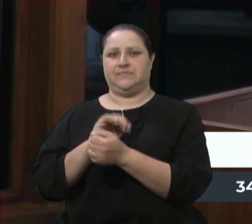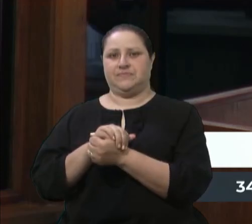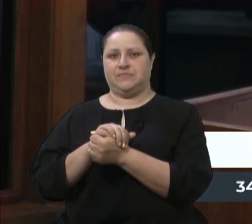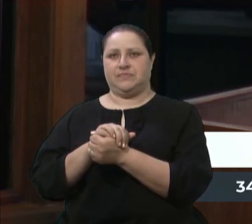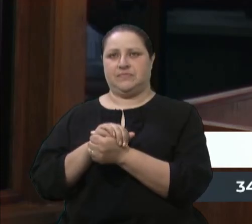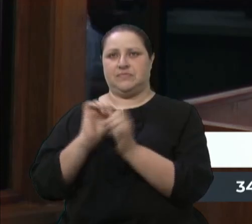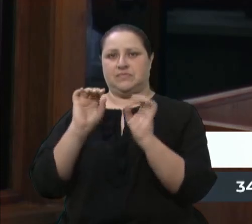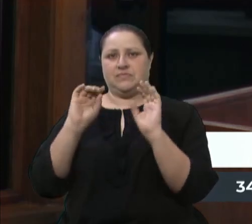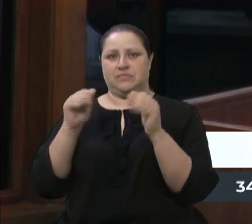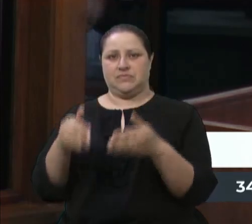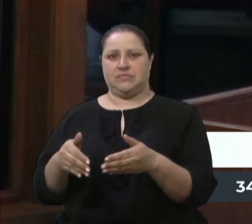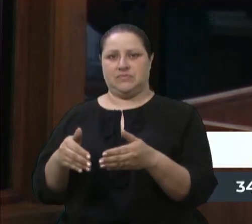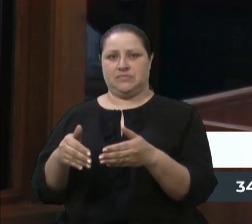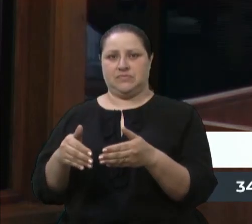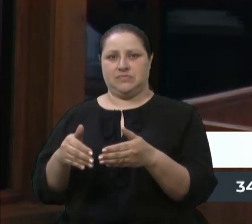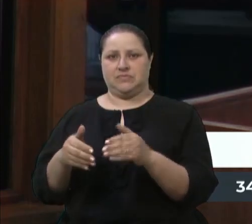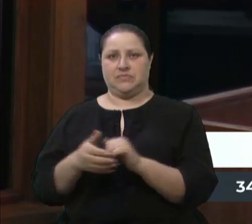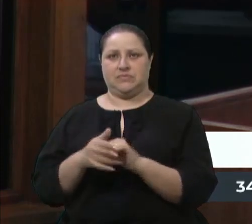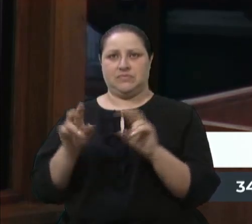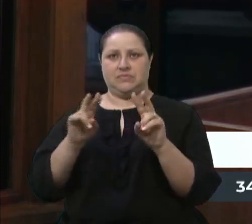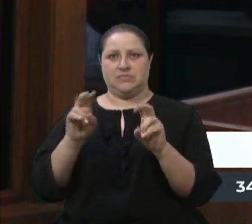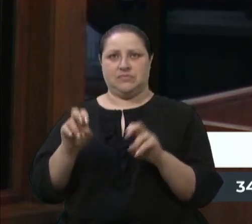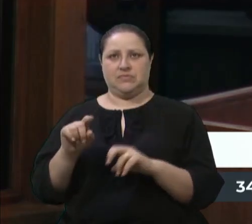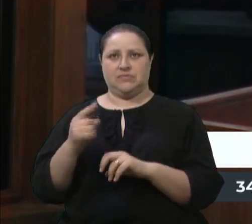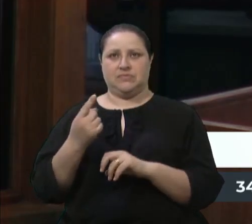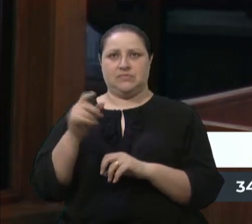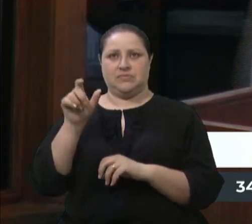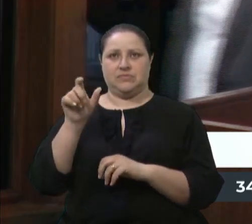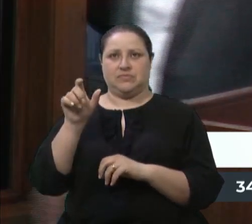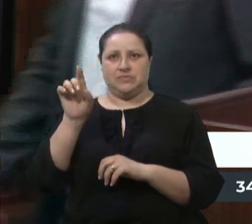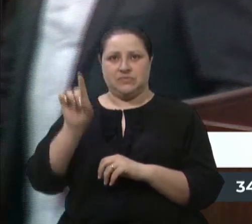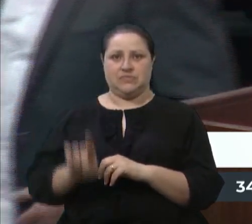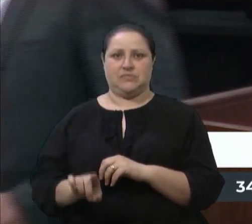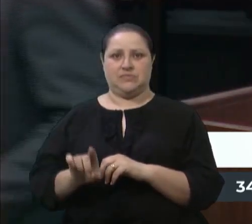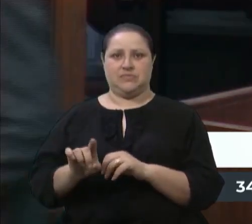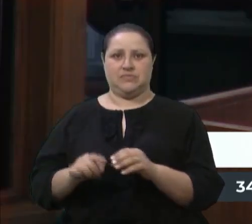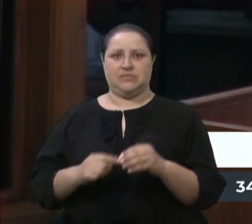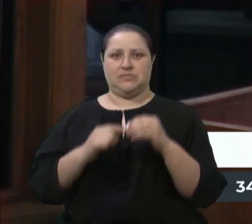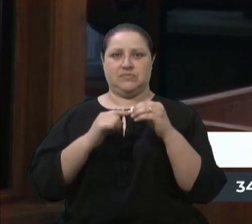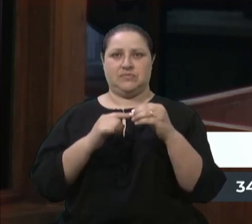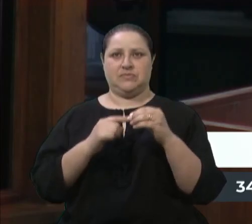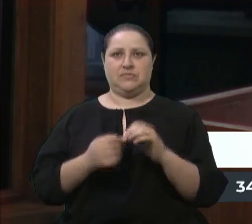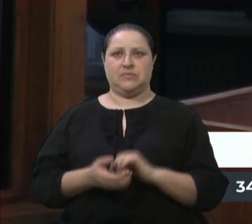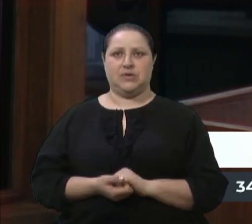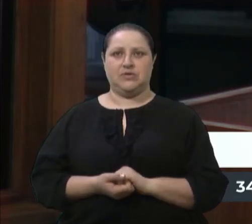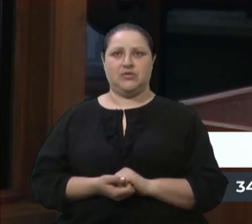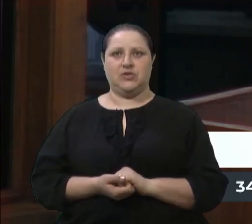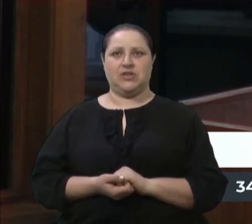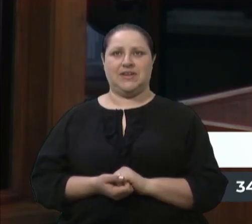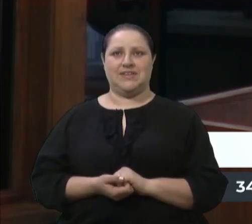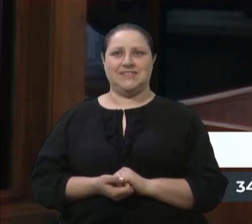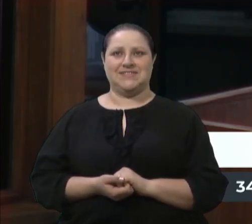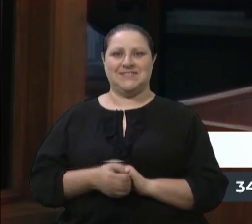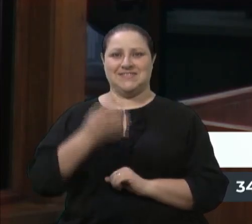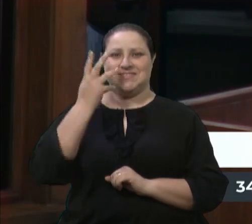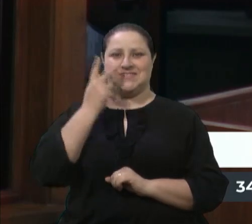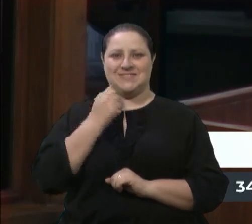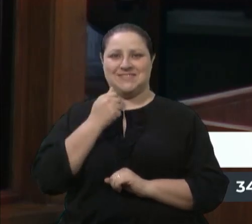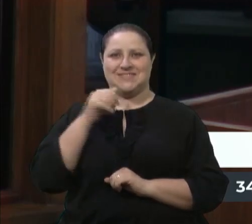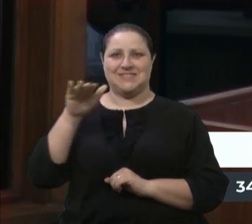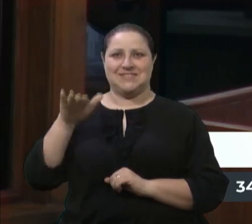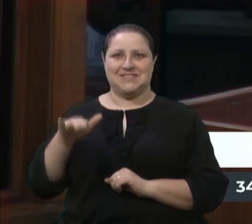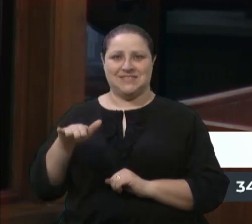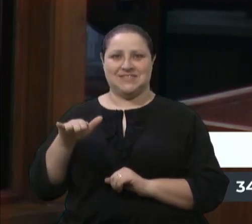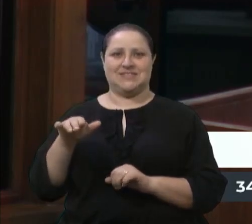especificamente para tratar de um dos direitos fundamentais das crianças muito pequenas